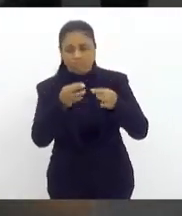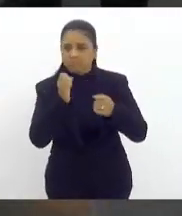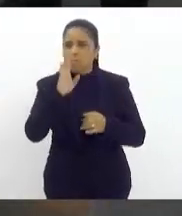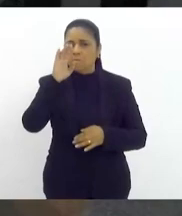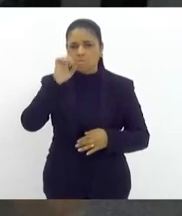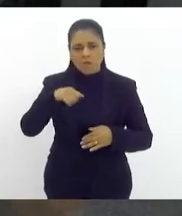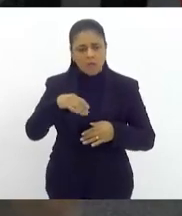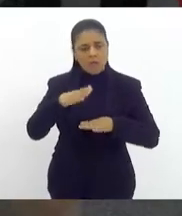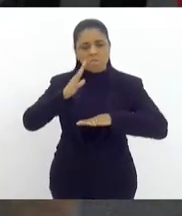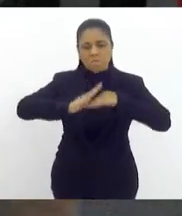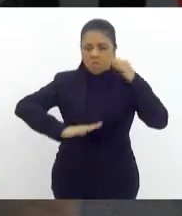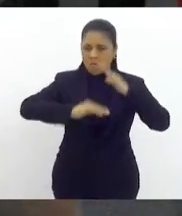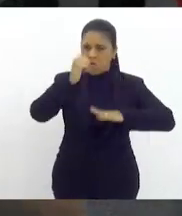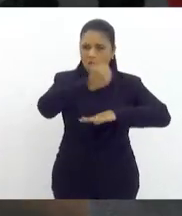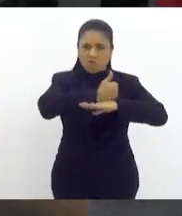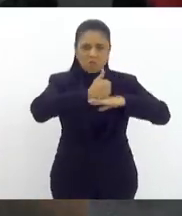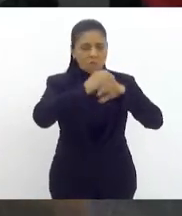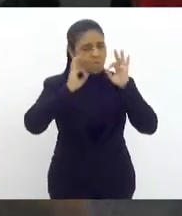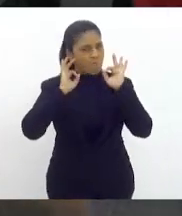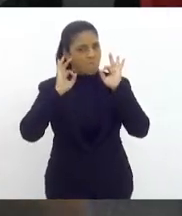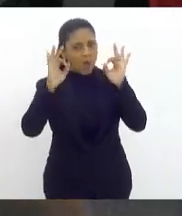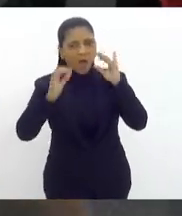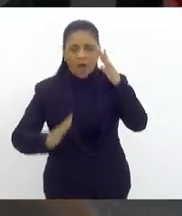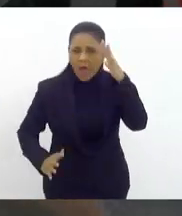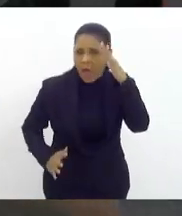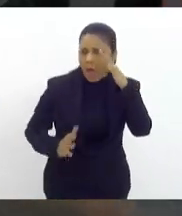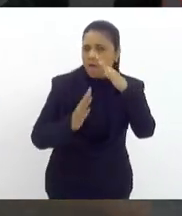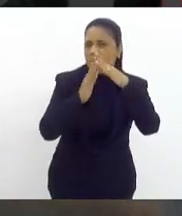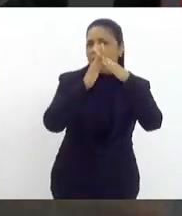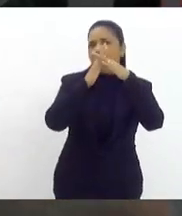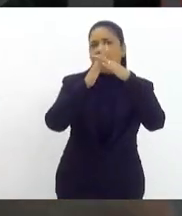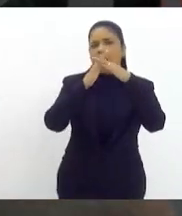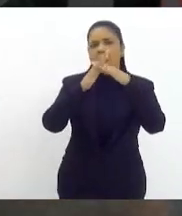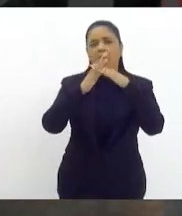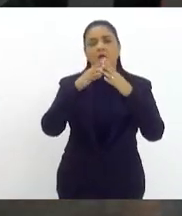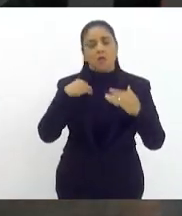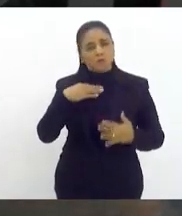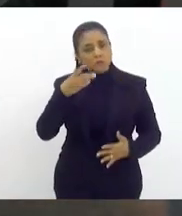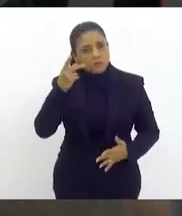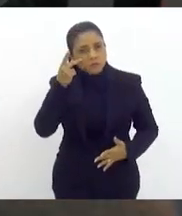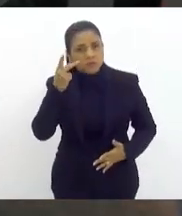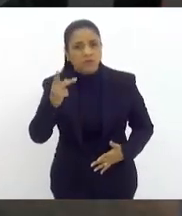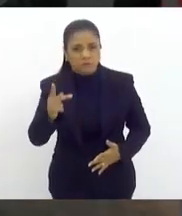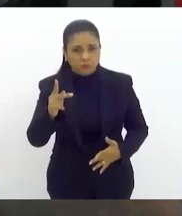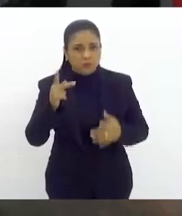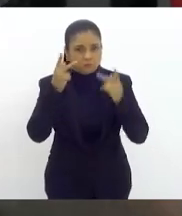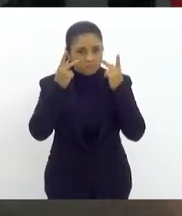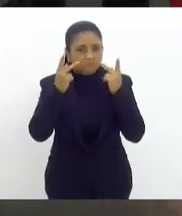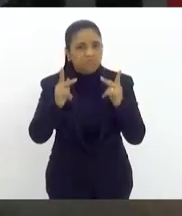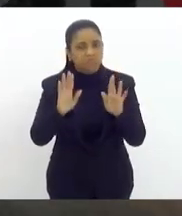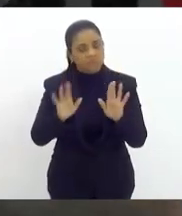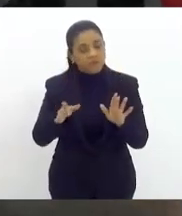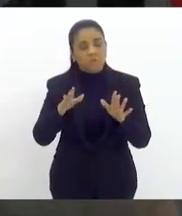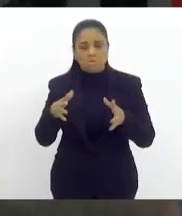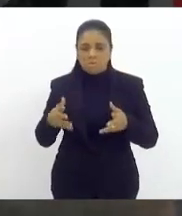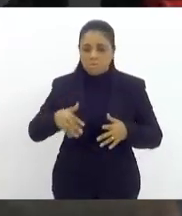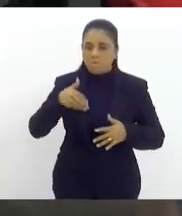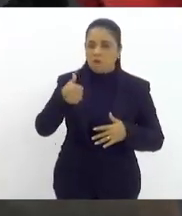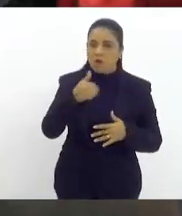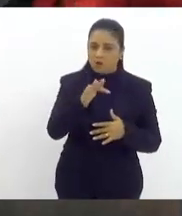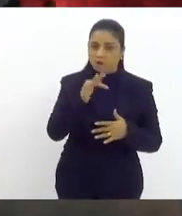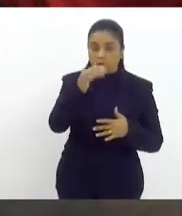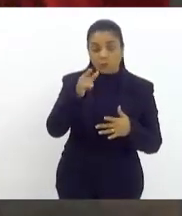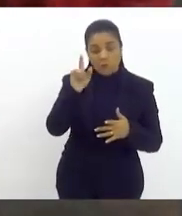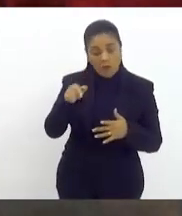profissionalismo top de linha. Sou testemunho disso. De muitos anos, cada vez melhora. Agora, a deputada Dani tem